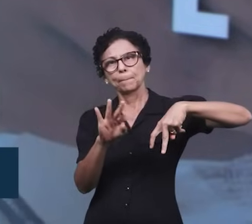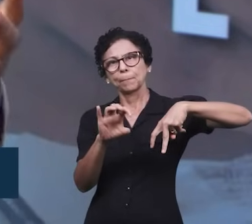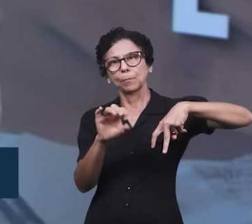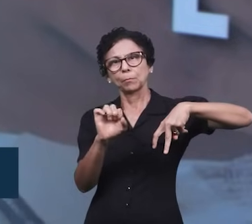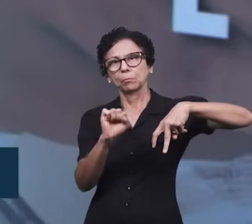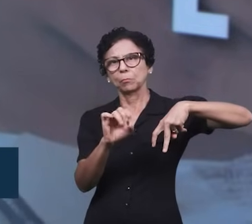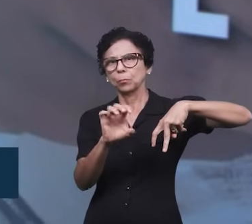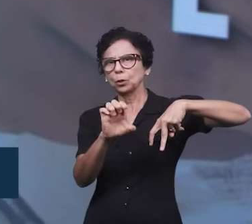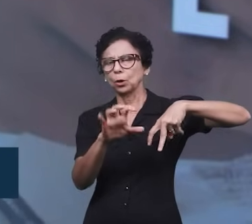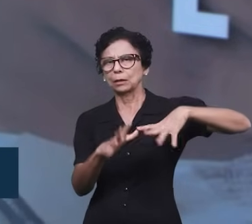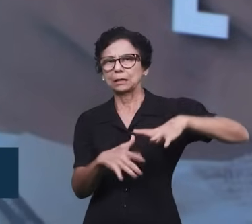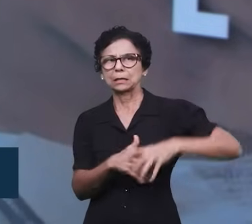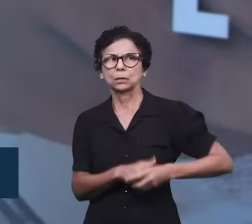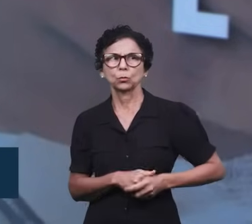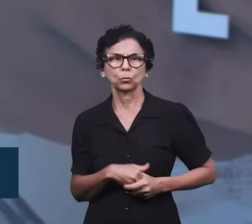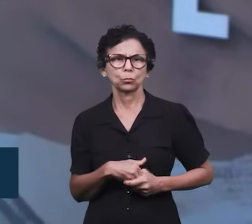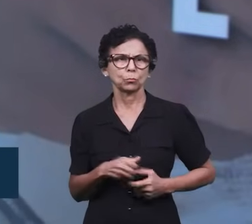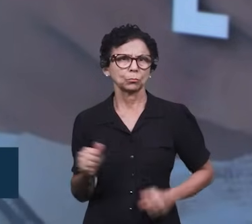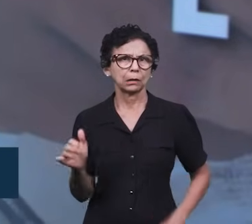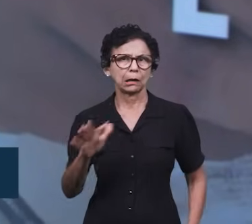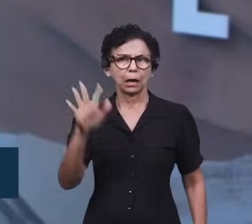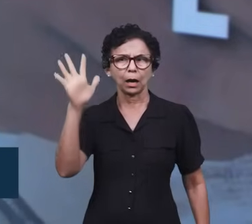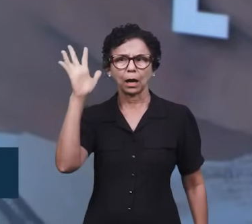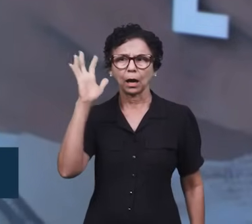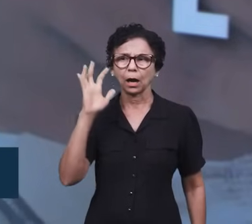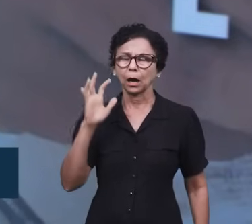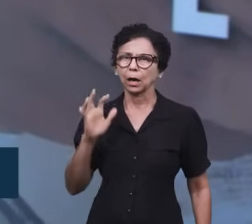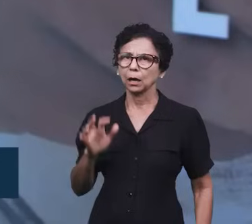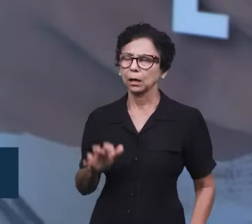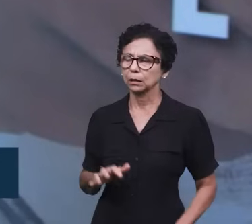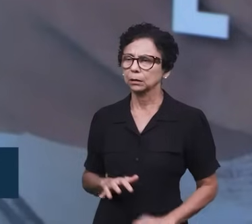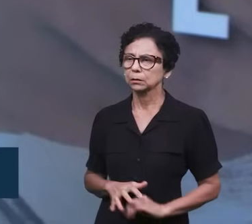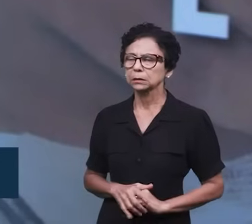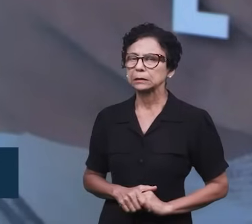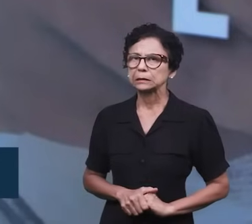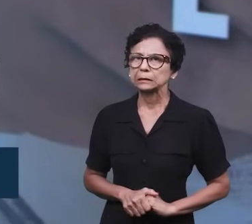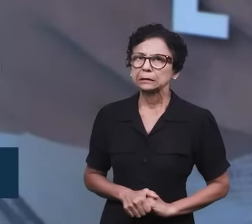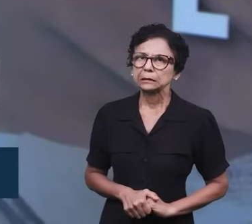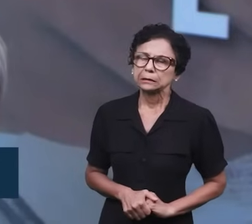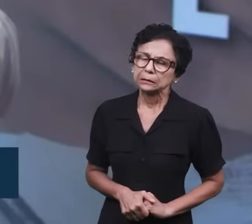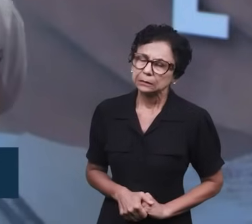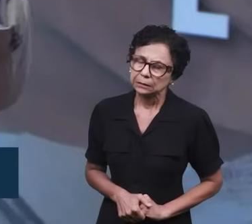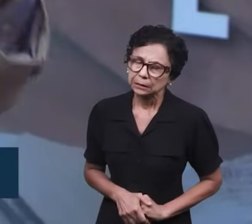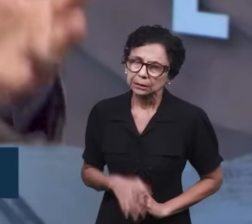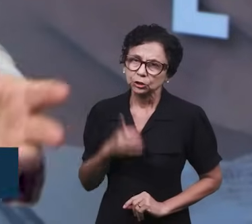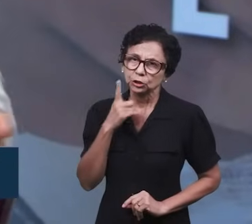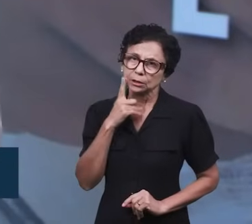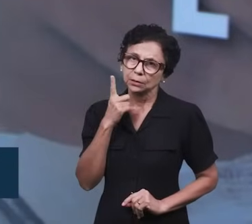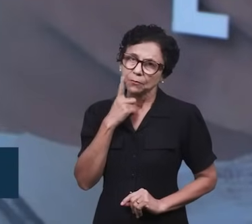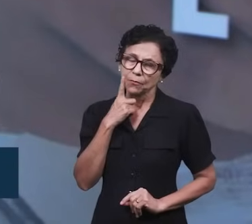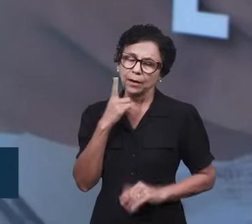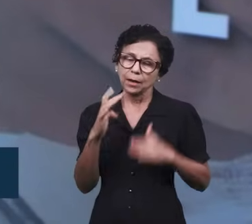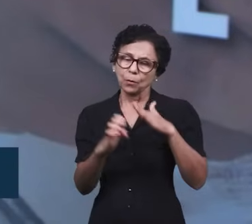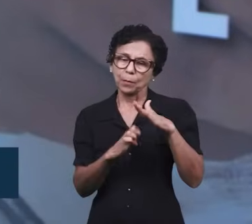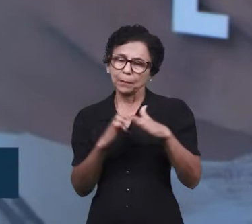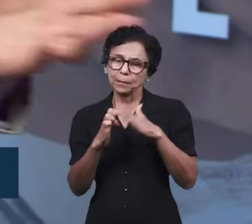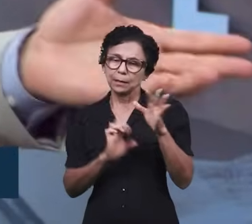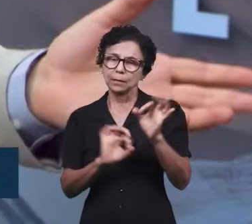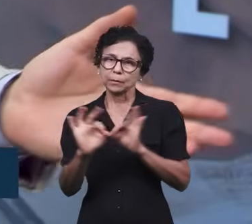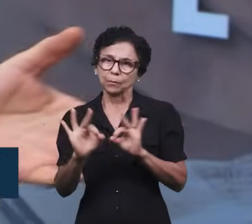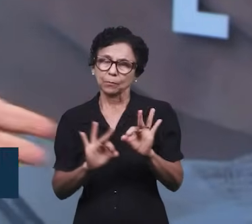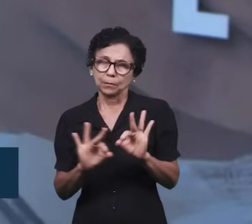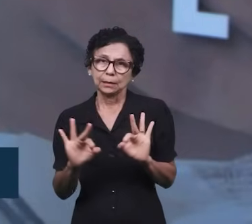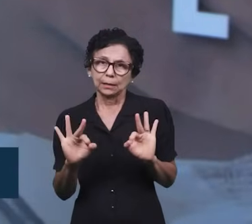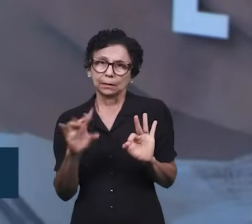Mas isso é uma coisa que, além de ser muito cara, você demanda uma equipe, uma empresa especializada para fazer e tal. Nós estávamos